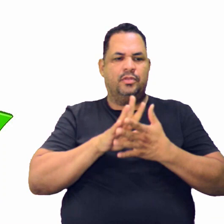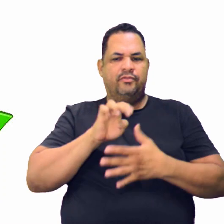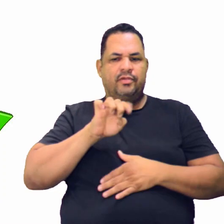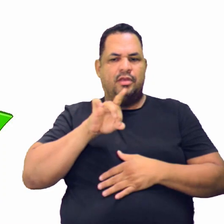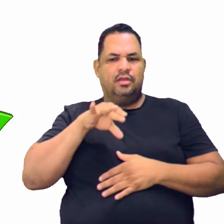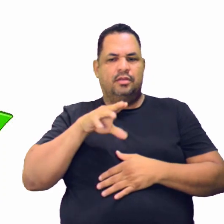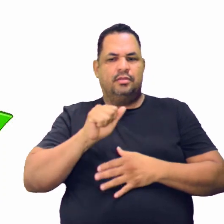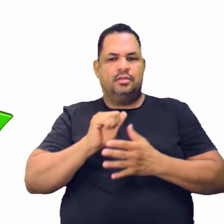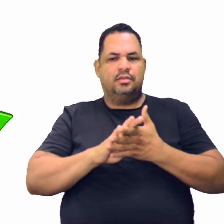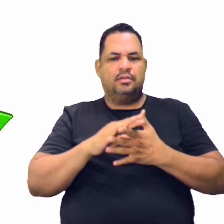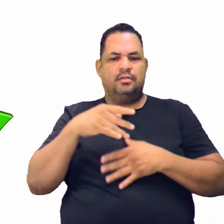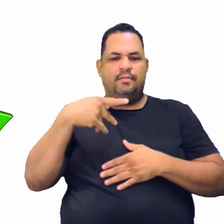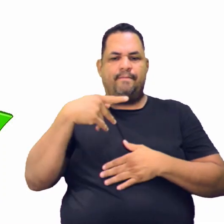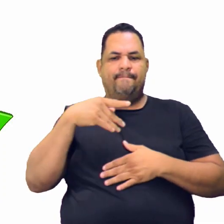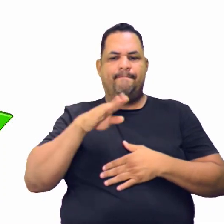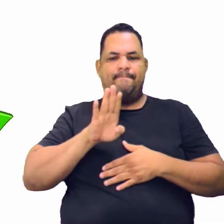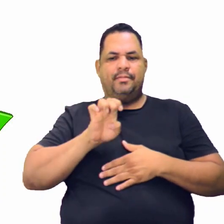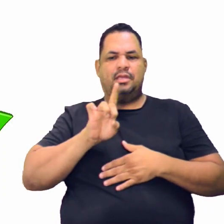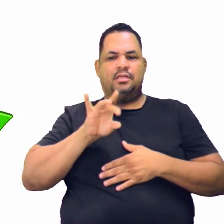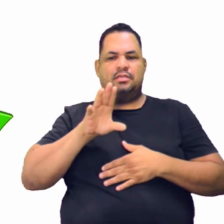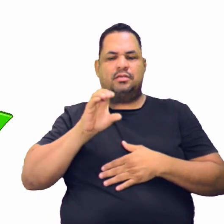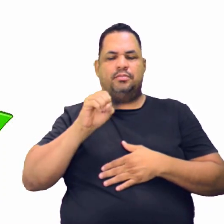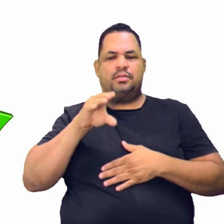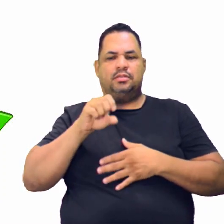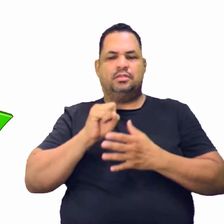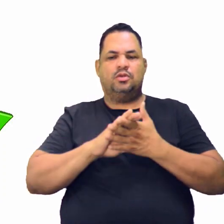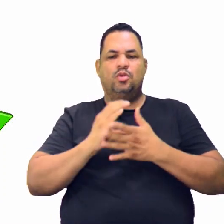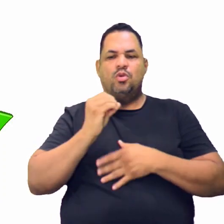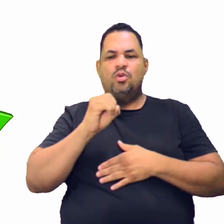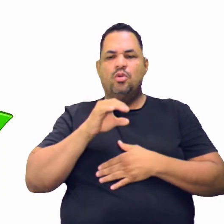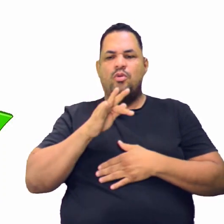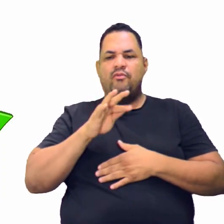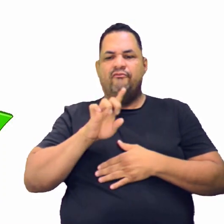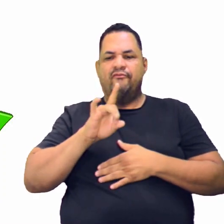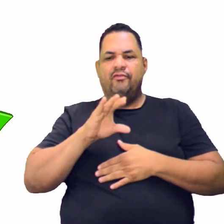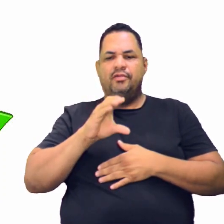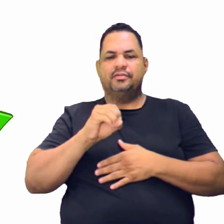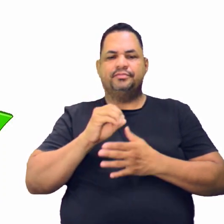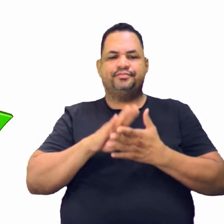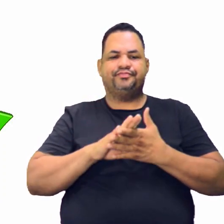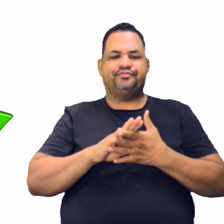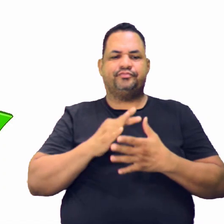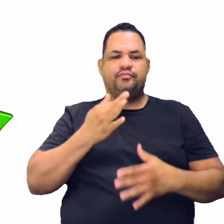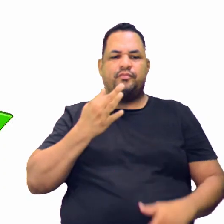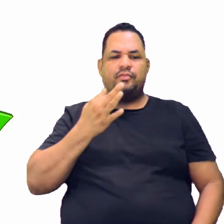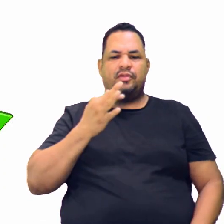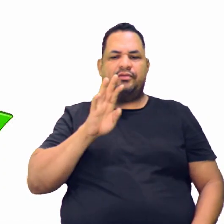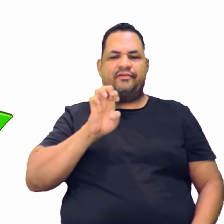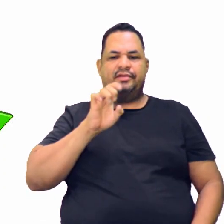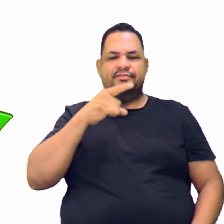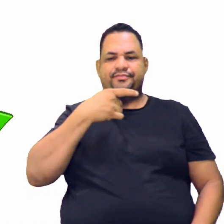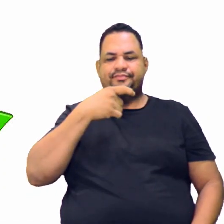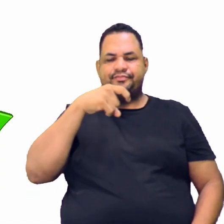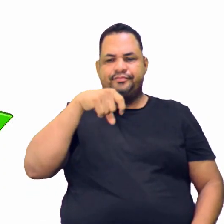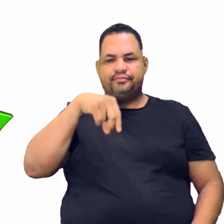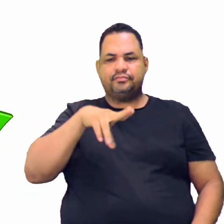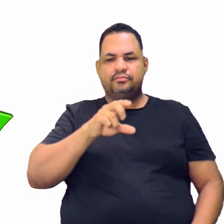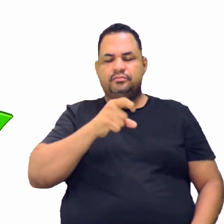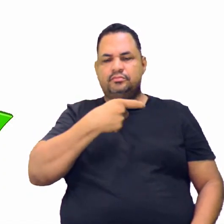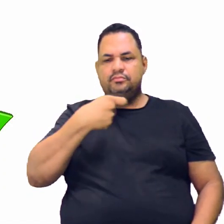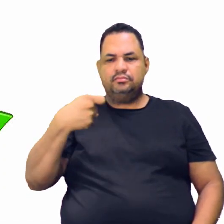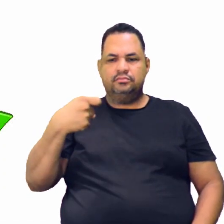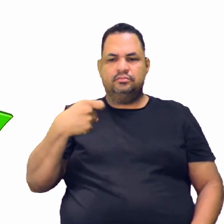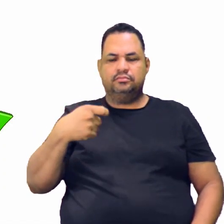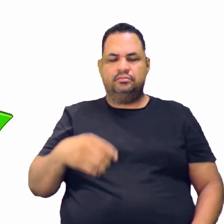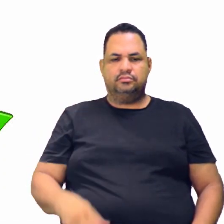Vênus, bíceps e órgão, órfão, tá certo? Fênix, tá?